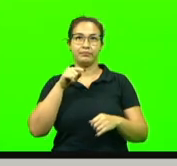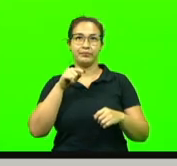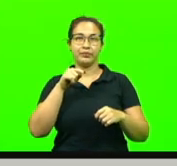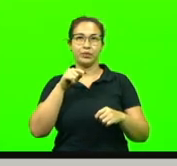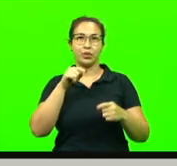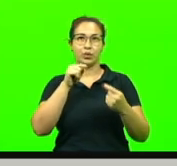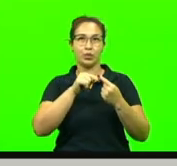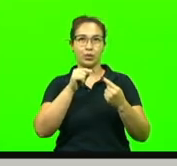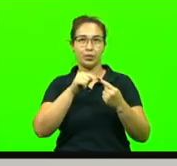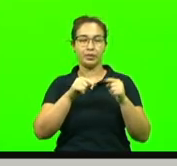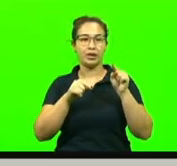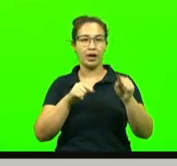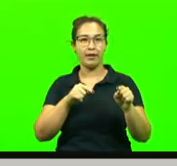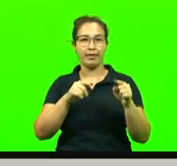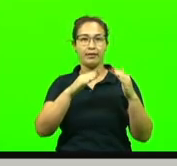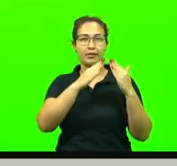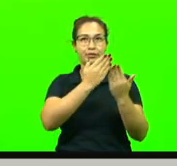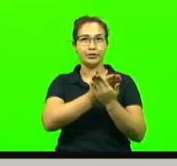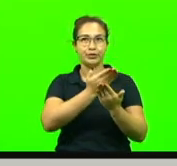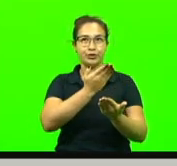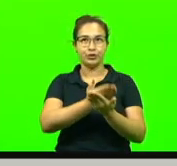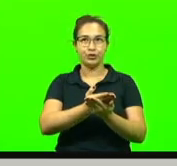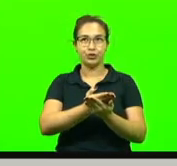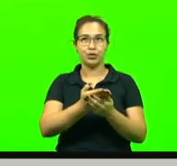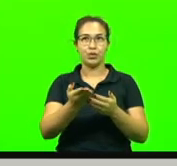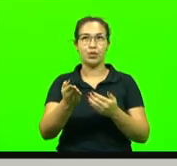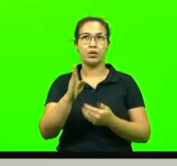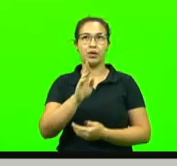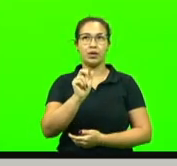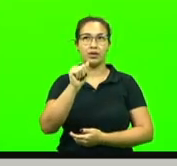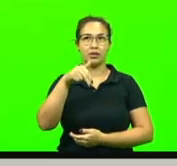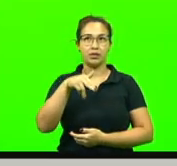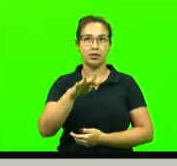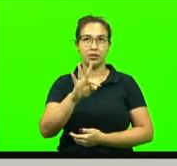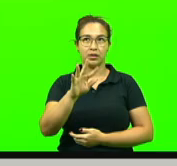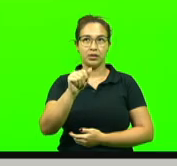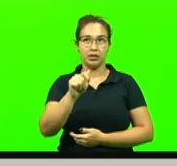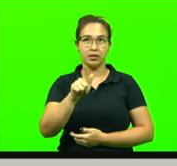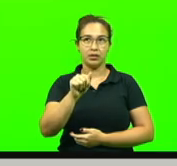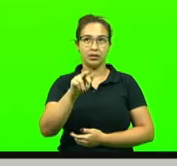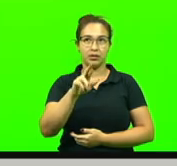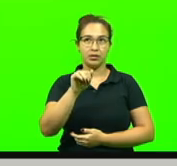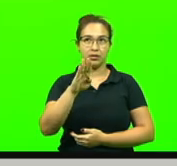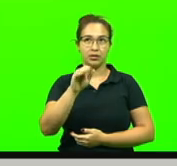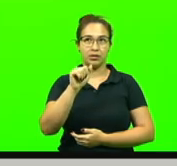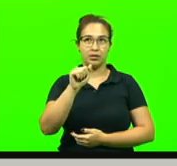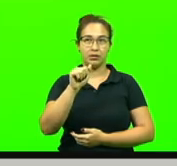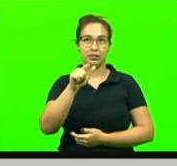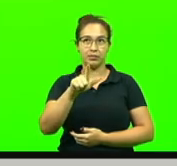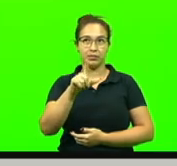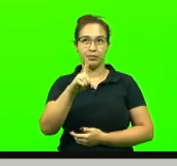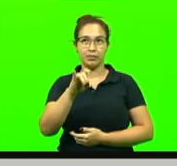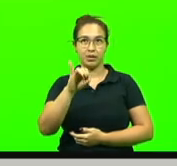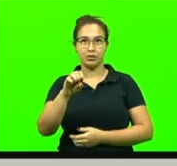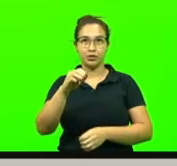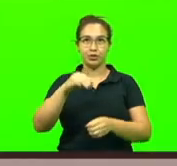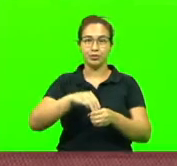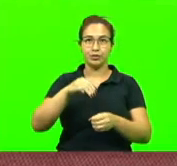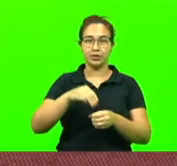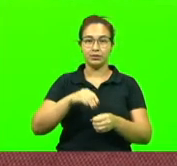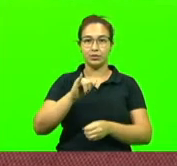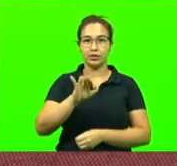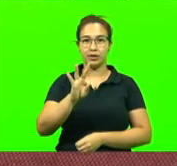informações acerca da reforma da Escola de Educação Básica Anita Garibaldi, no município de